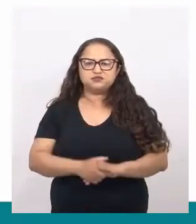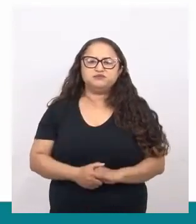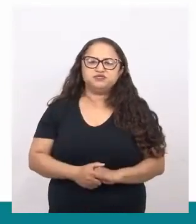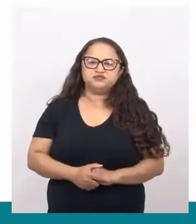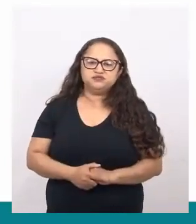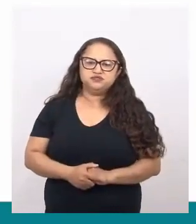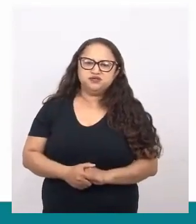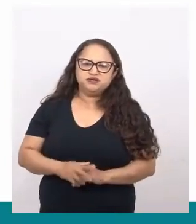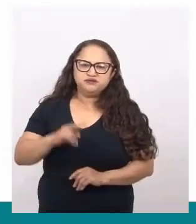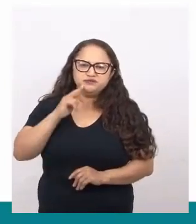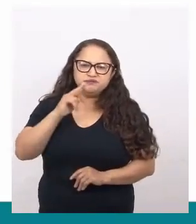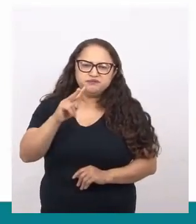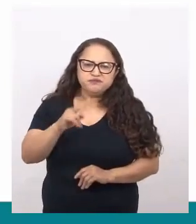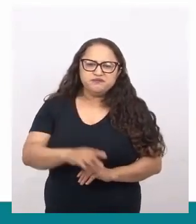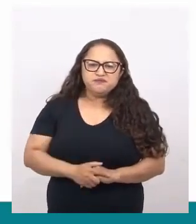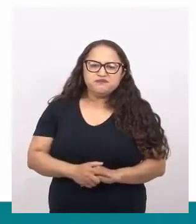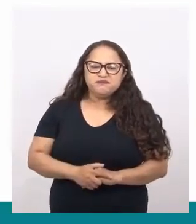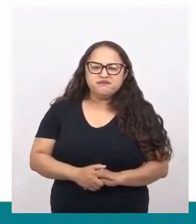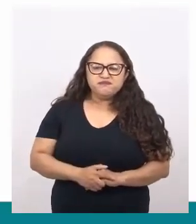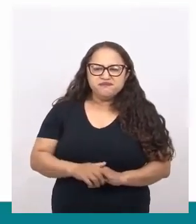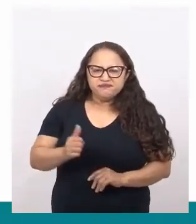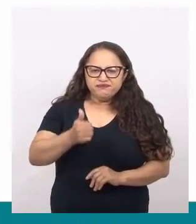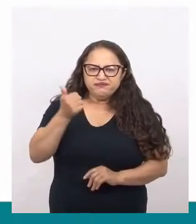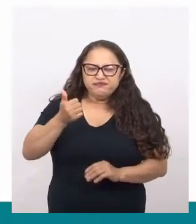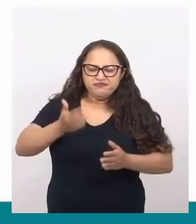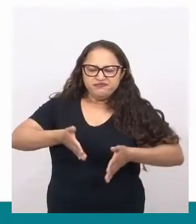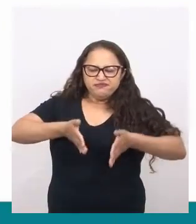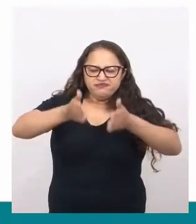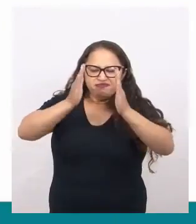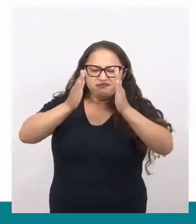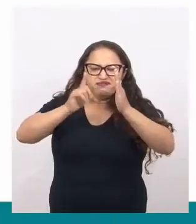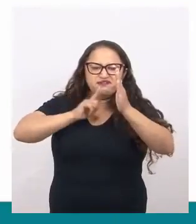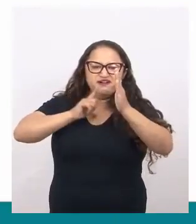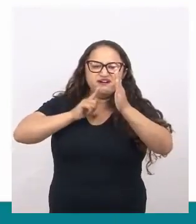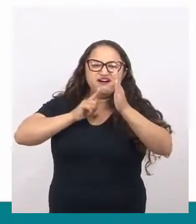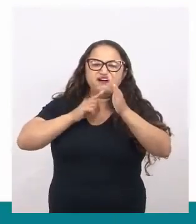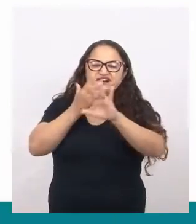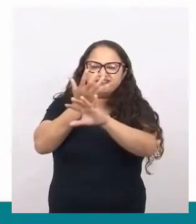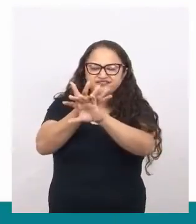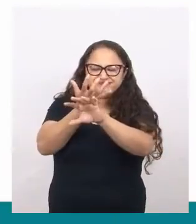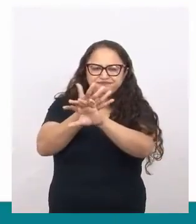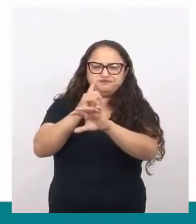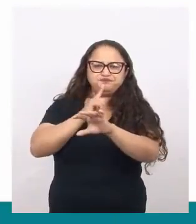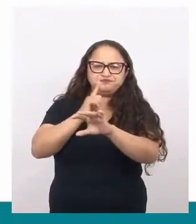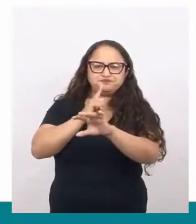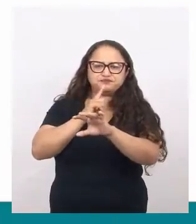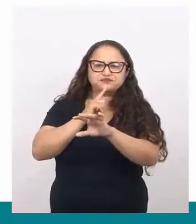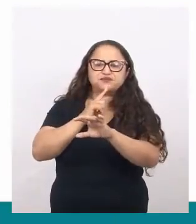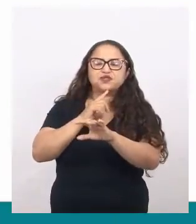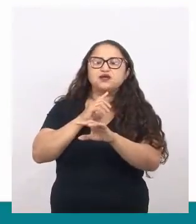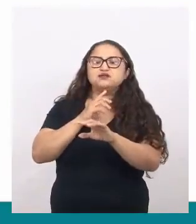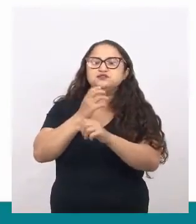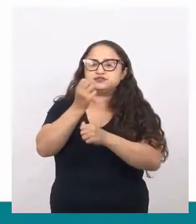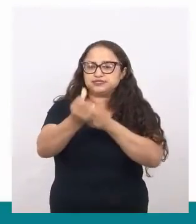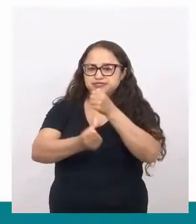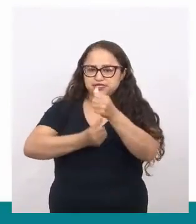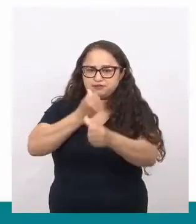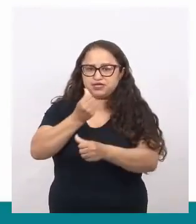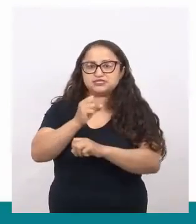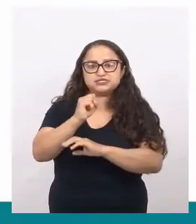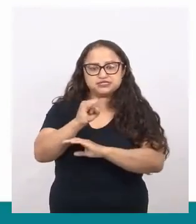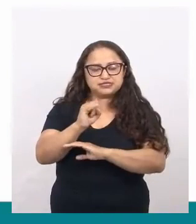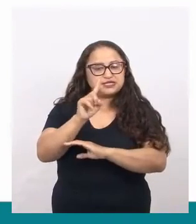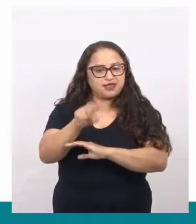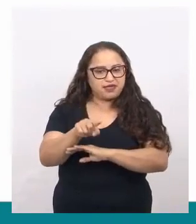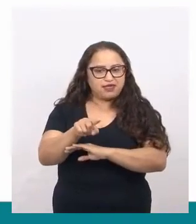gente verificar. Então, na primeira coluna vem o nome da disciplina, tá? O semestre dessa disciplina, se ela é semestral